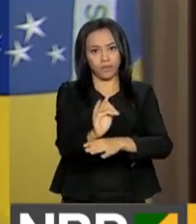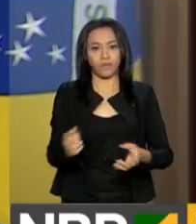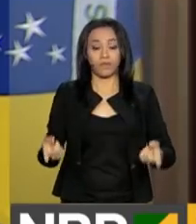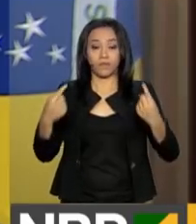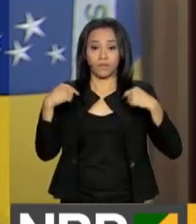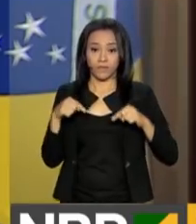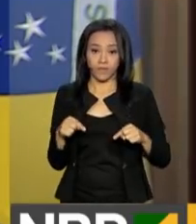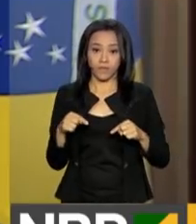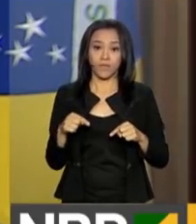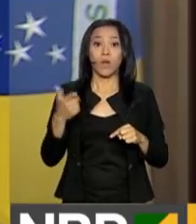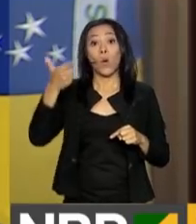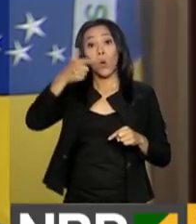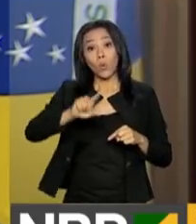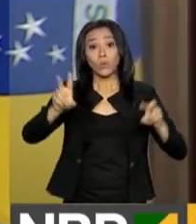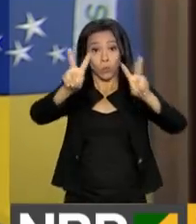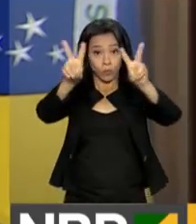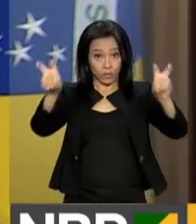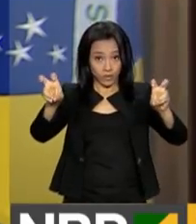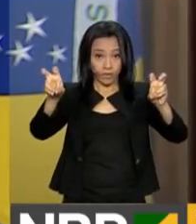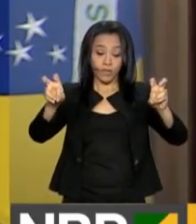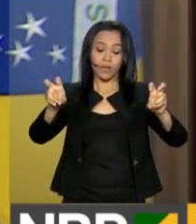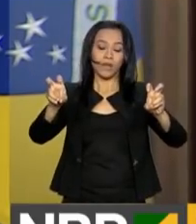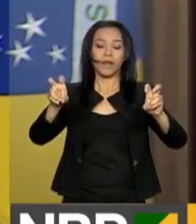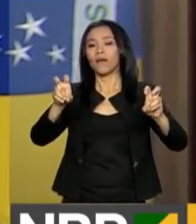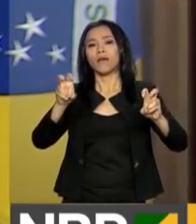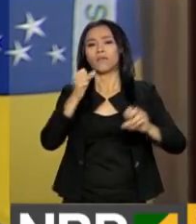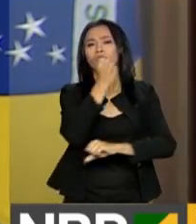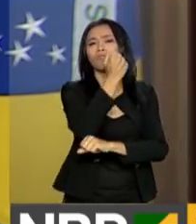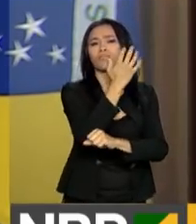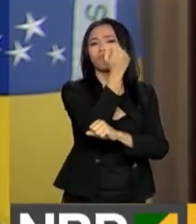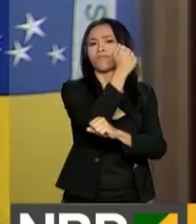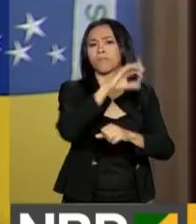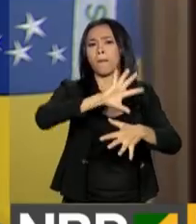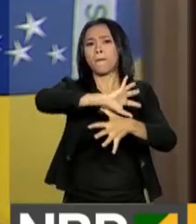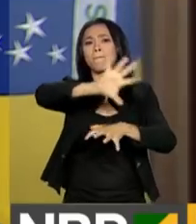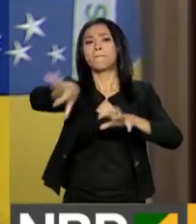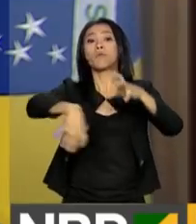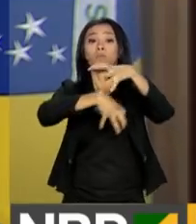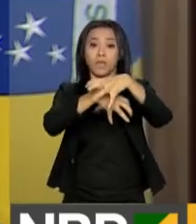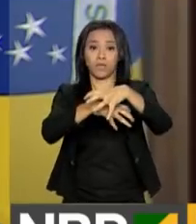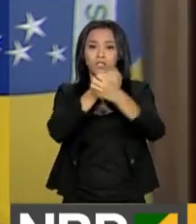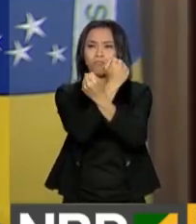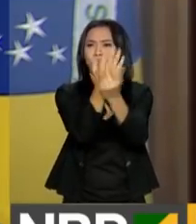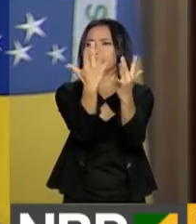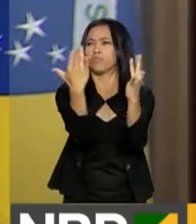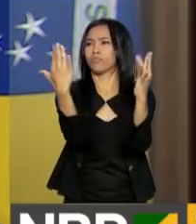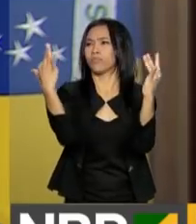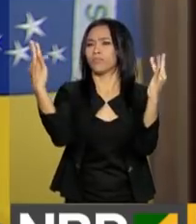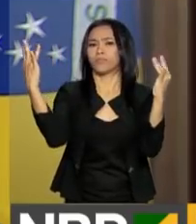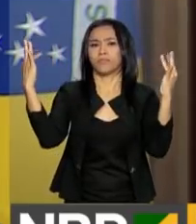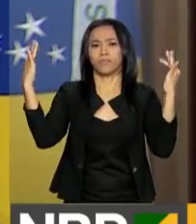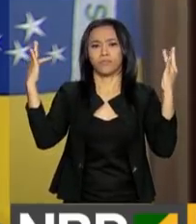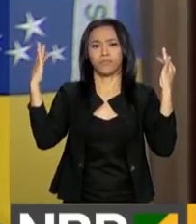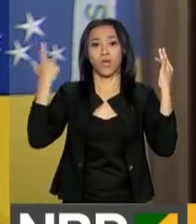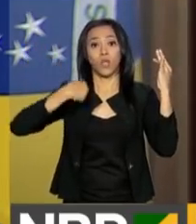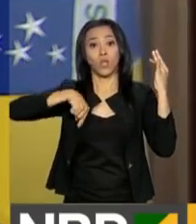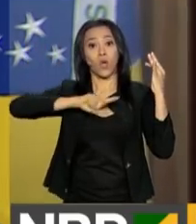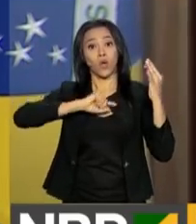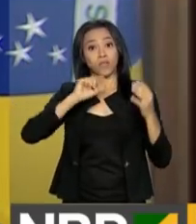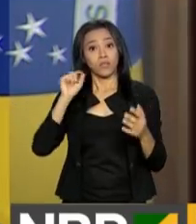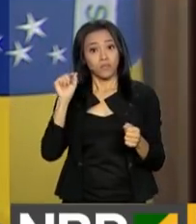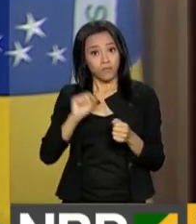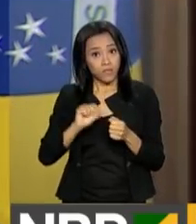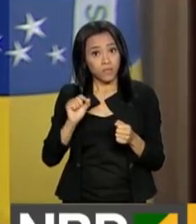no meio ambiente por exemplo nós nós criamos as maiores reservas marinhas da